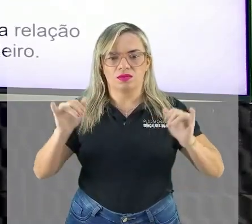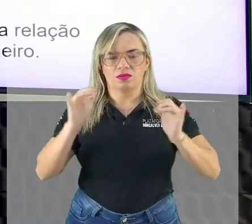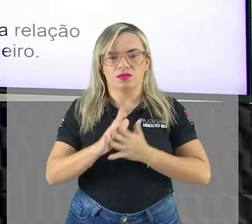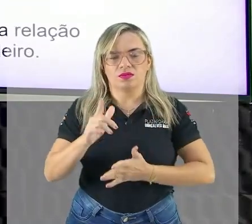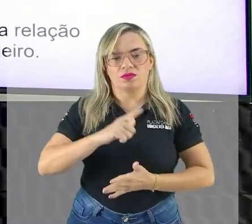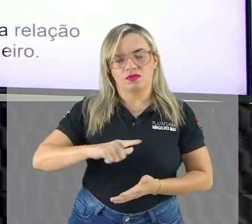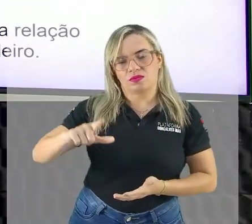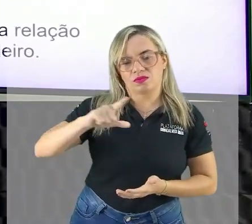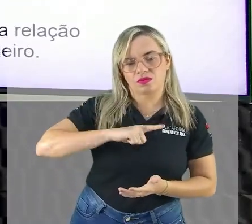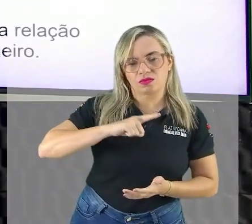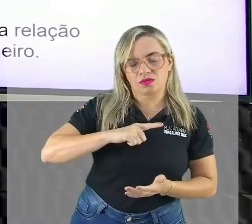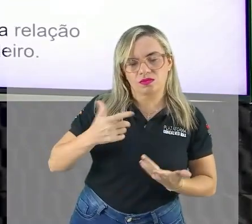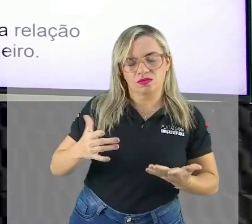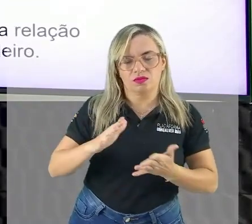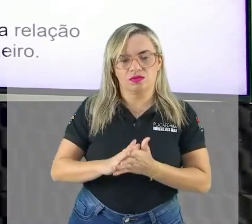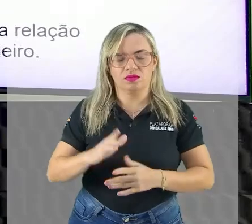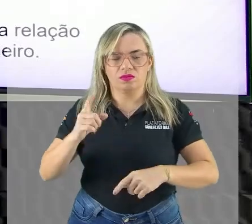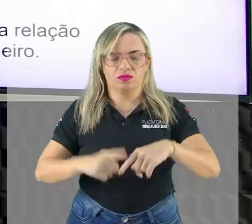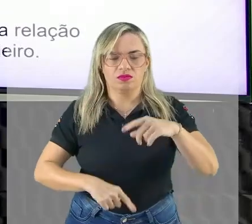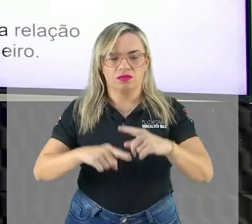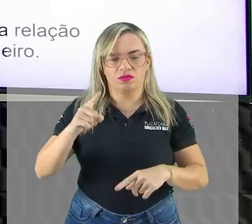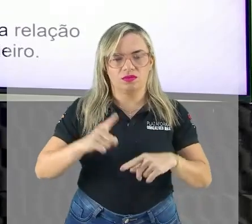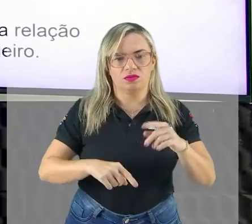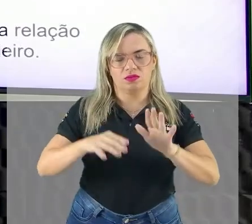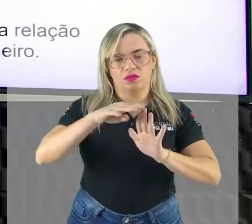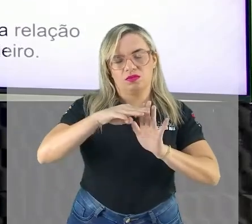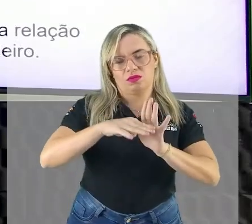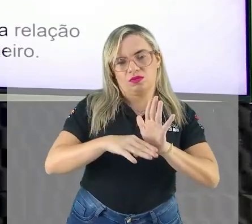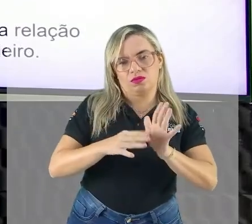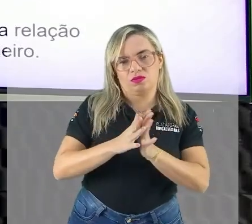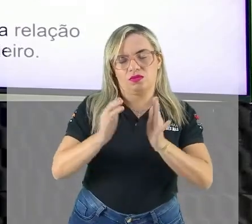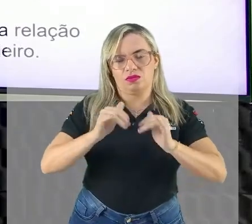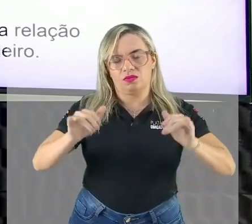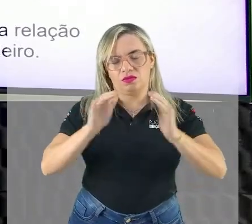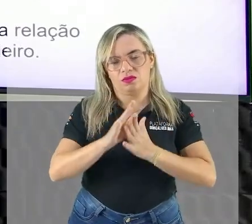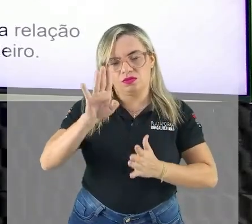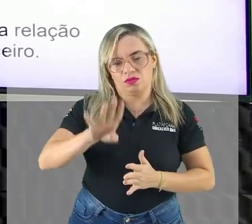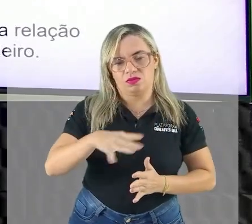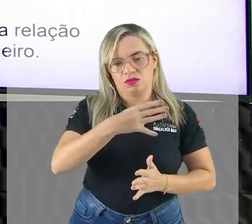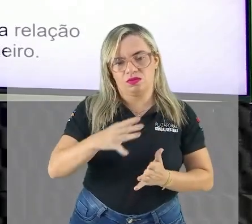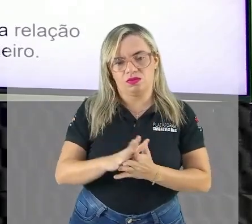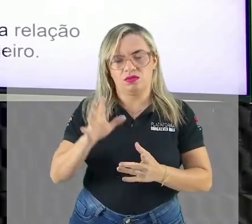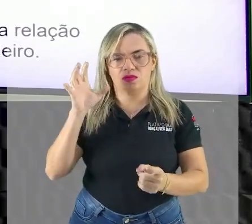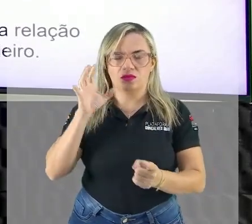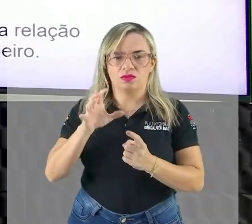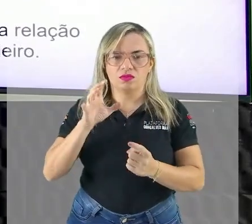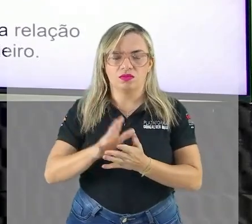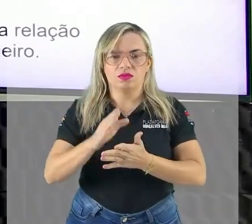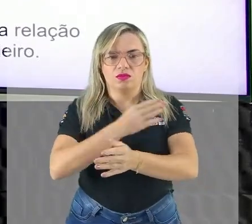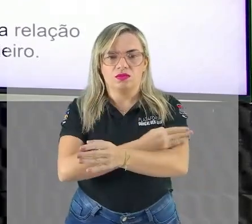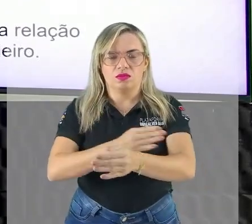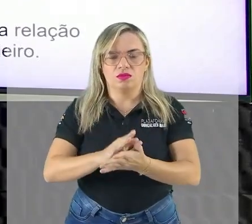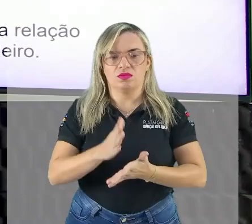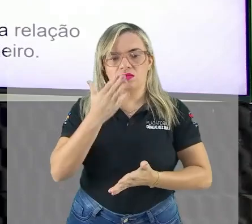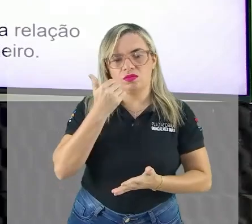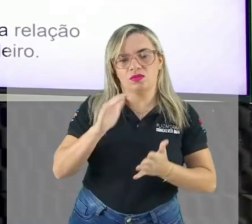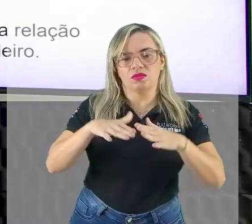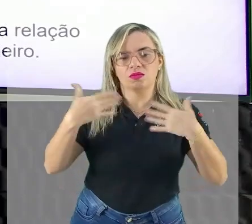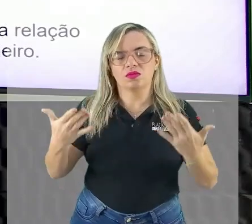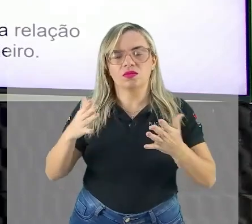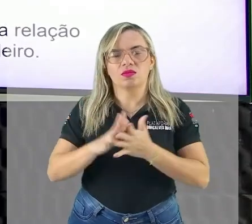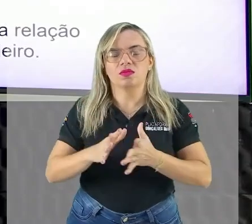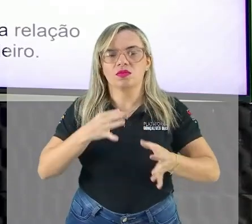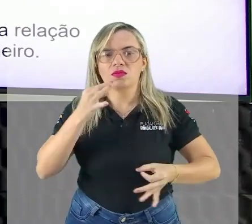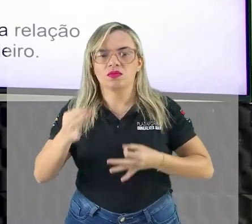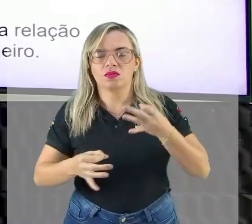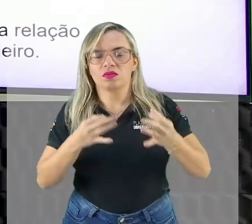constantes que vão constar nessas embalagens, partindo do pressuposto de que isso vai influenciar hábitos alimentares, então esse texto faz a crítica a quê?